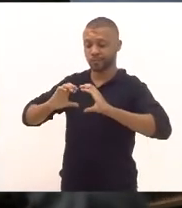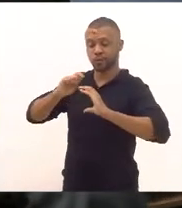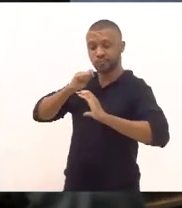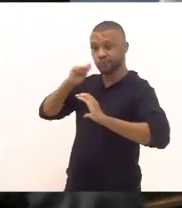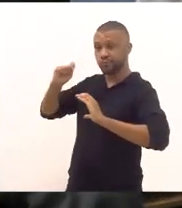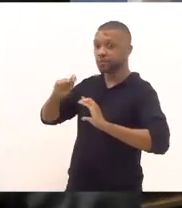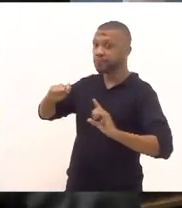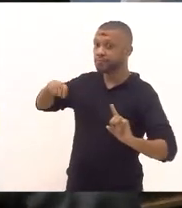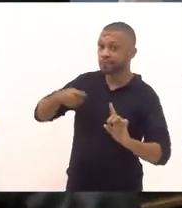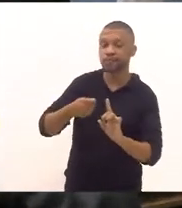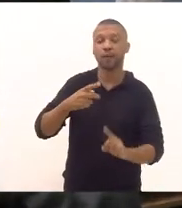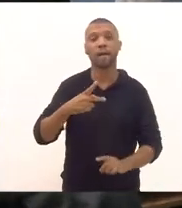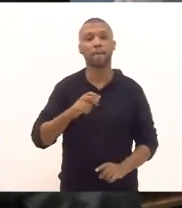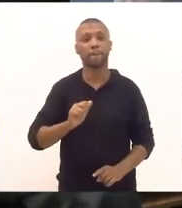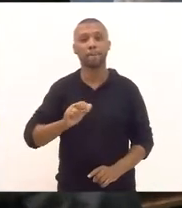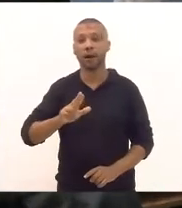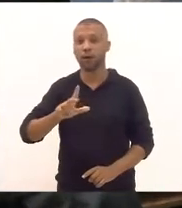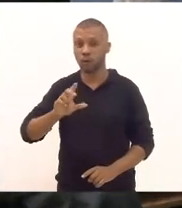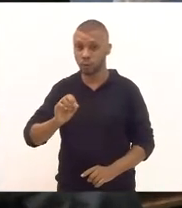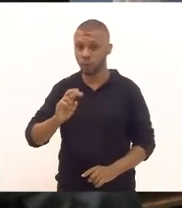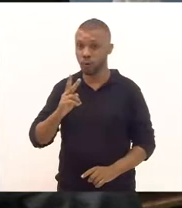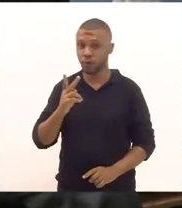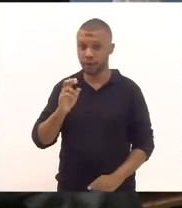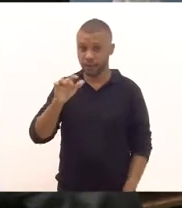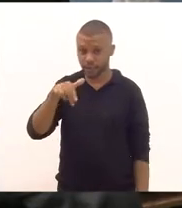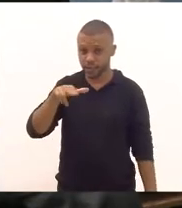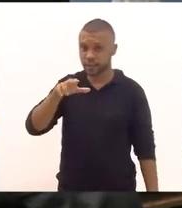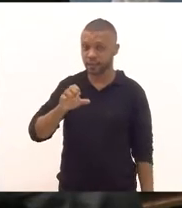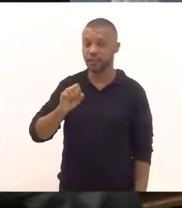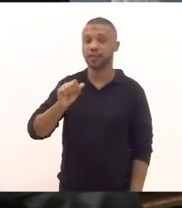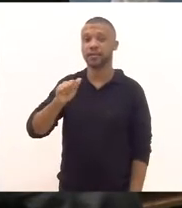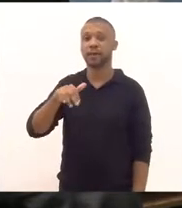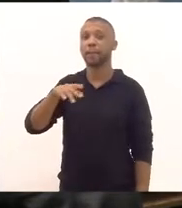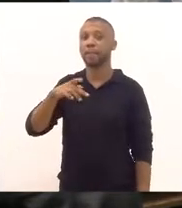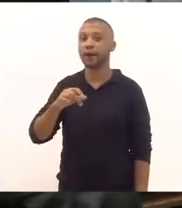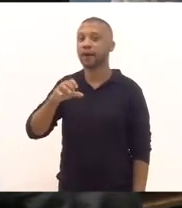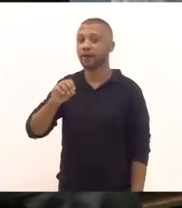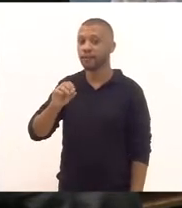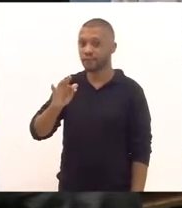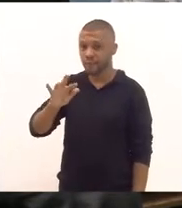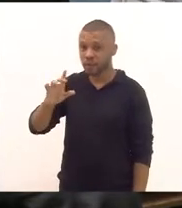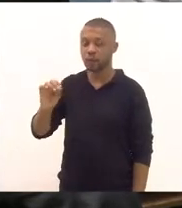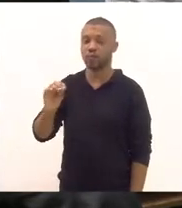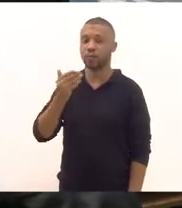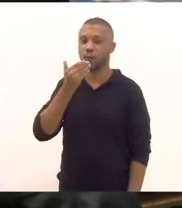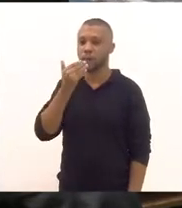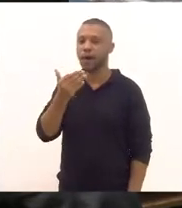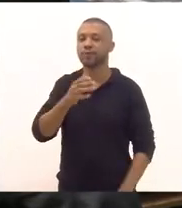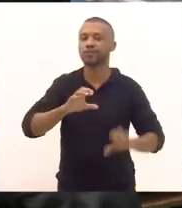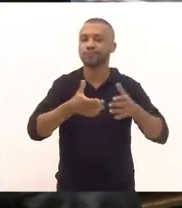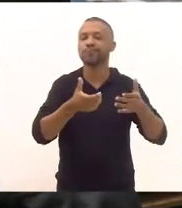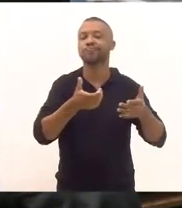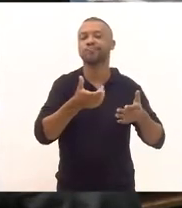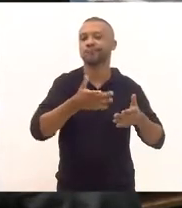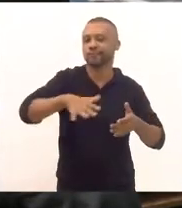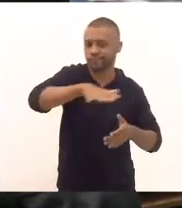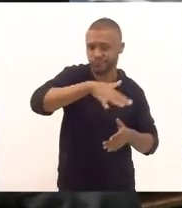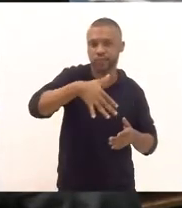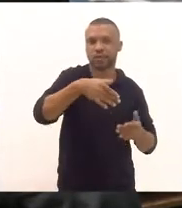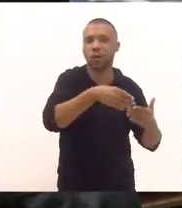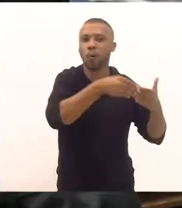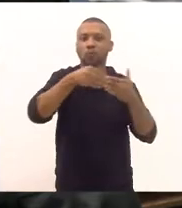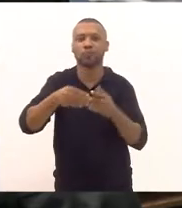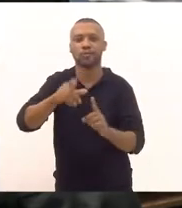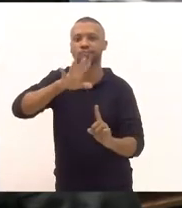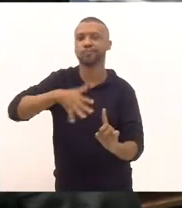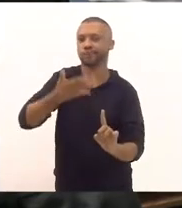ao Senhor Paulo Henrique Sampaio filho Solicito a cerimonial que conduza o homenageado até a mesa de